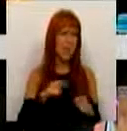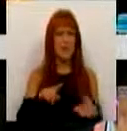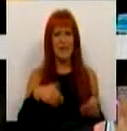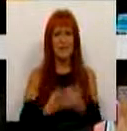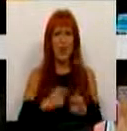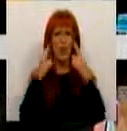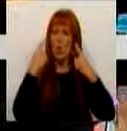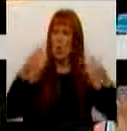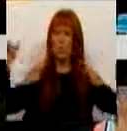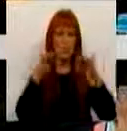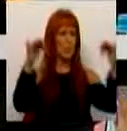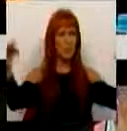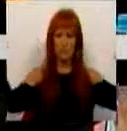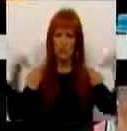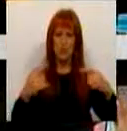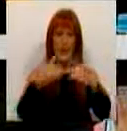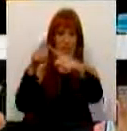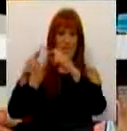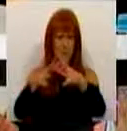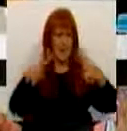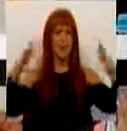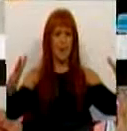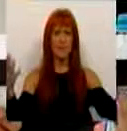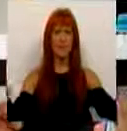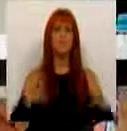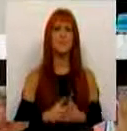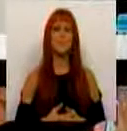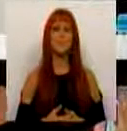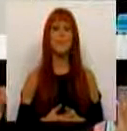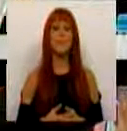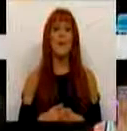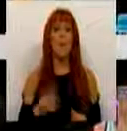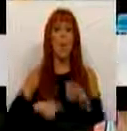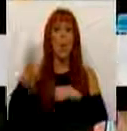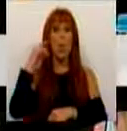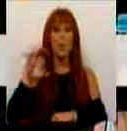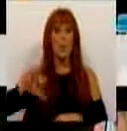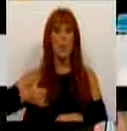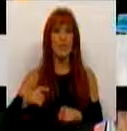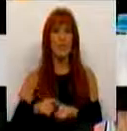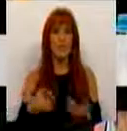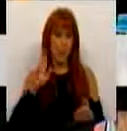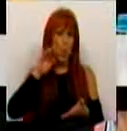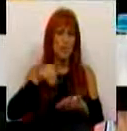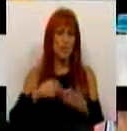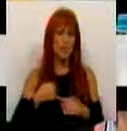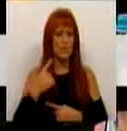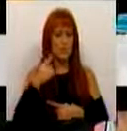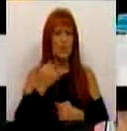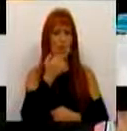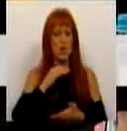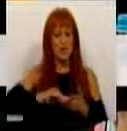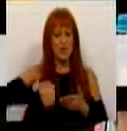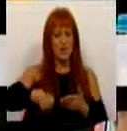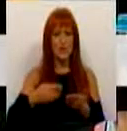chegar a um público tão diverso e alargado. Ainda ontem em Cabo Verde, e com isto concluo, tive o gosto de poder